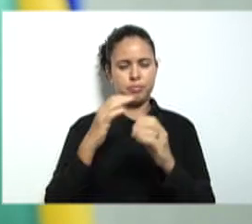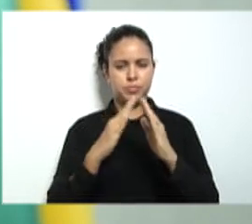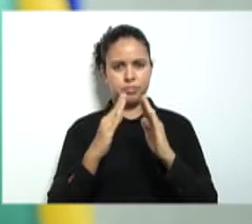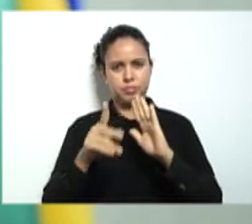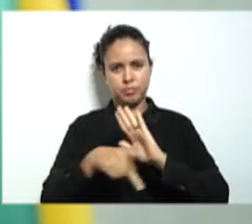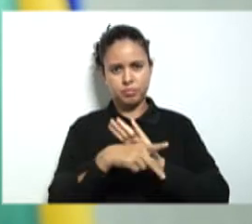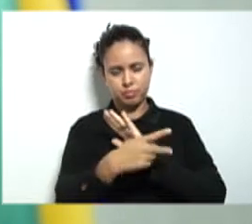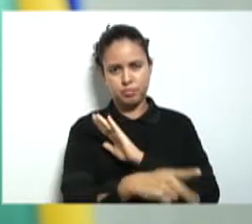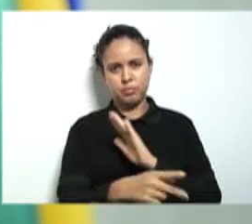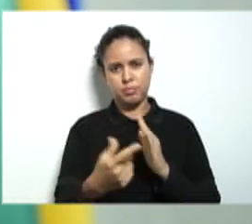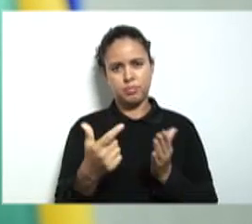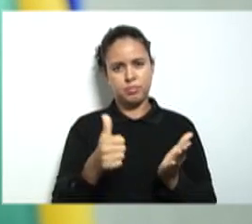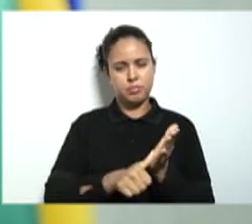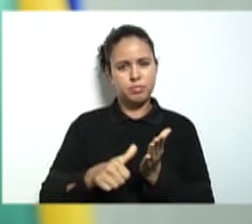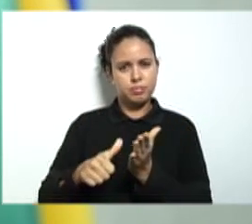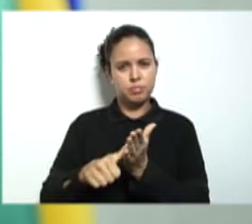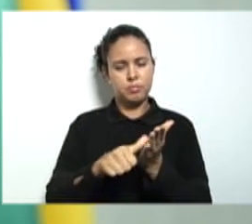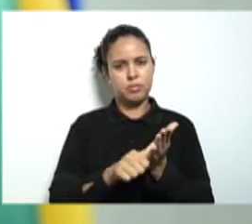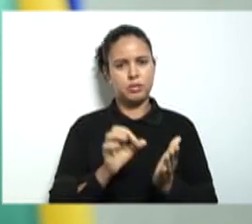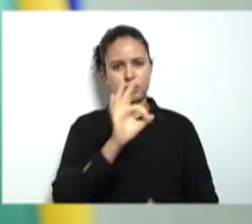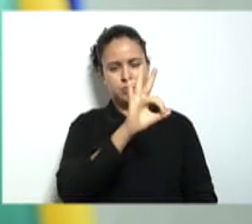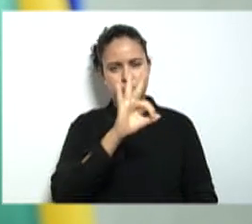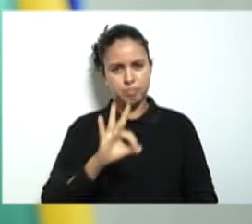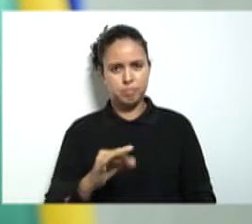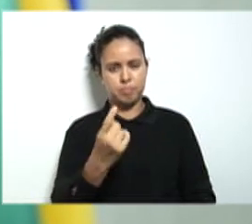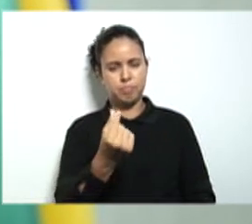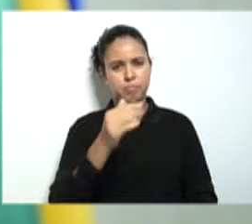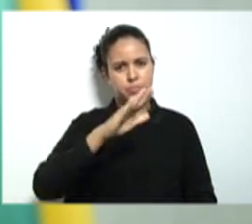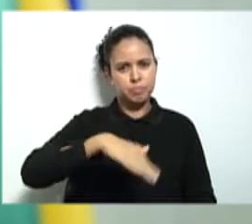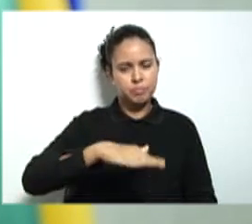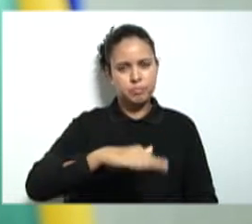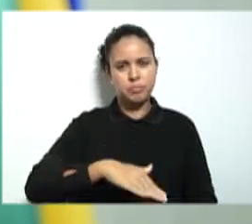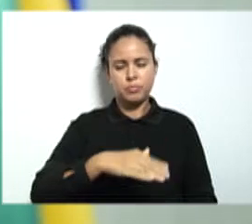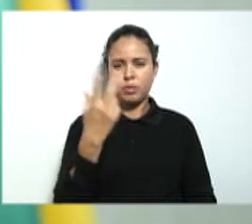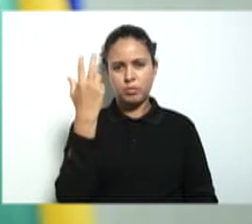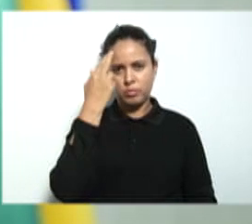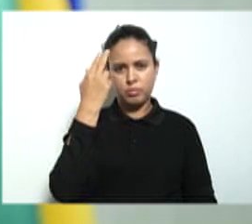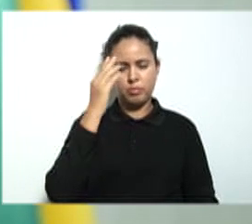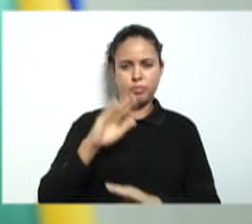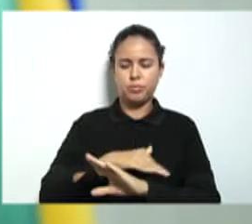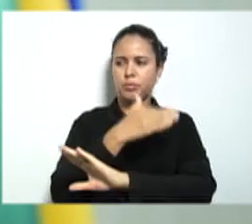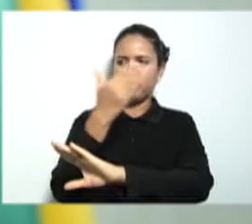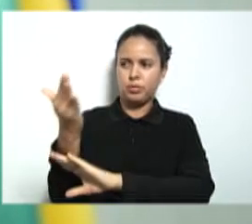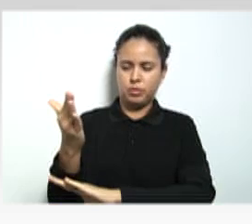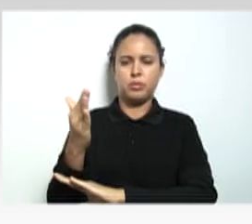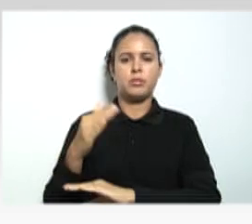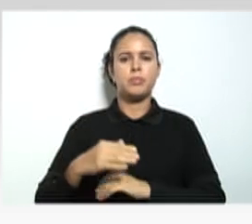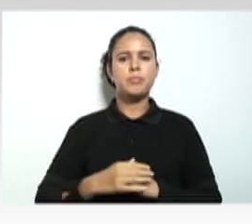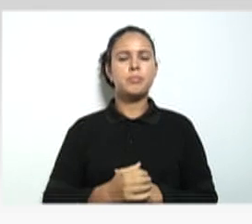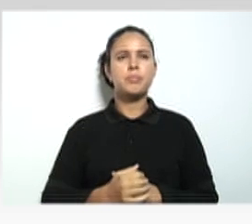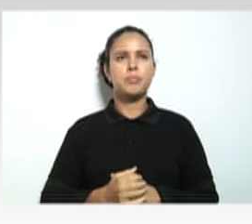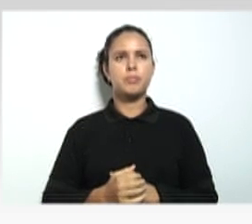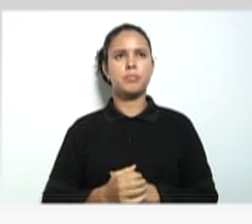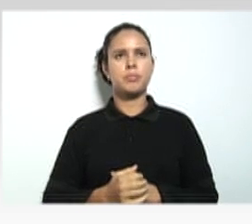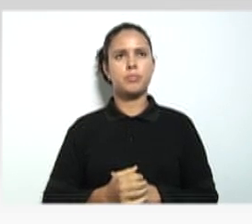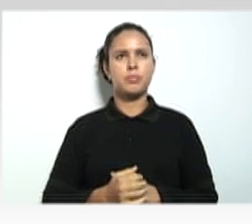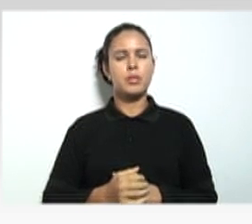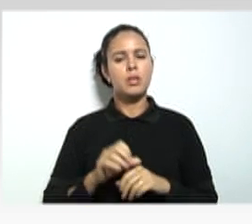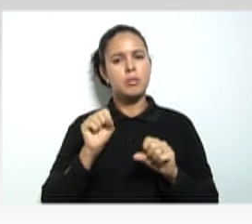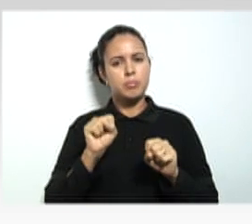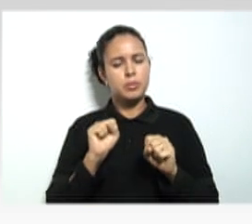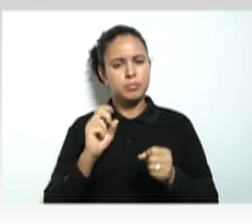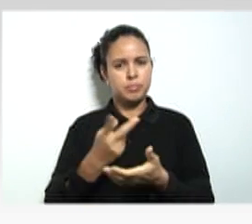cooperados, né, com uma taxa aí menor do que o comum que a gente vê no mercado imobiliário. E isso pode